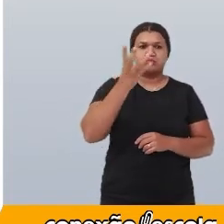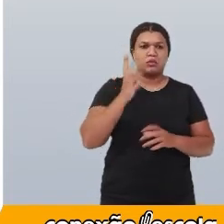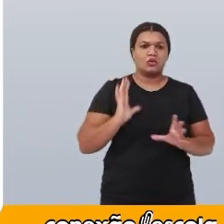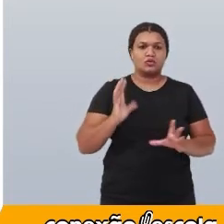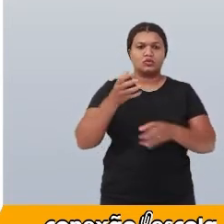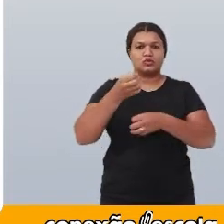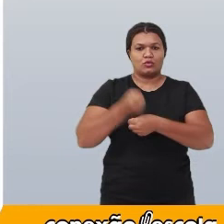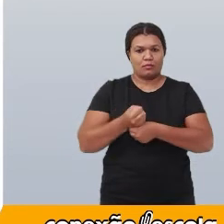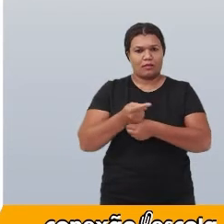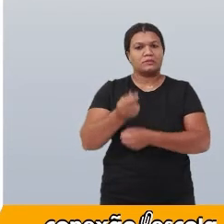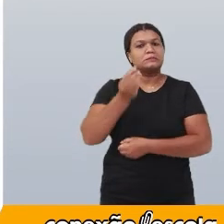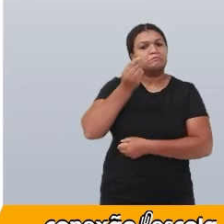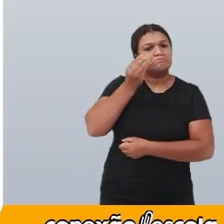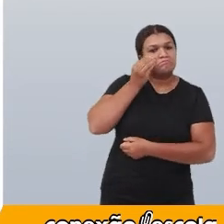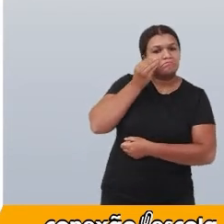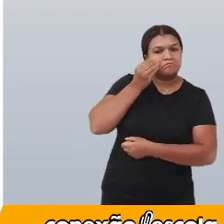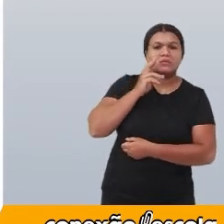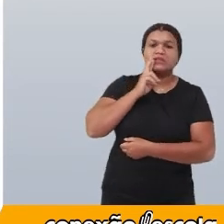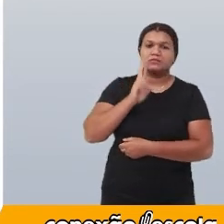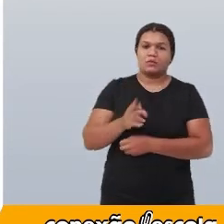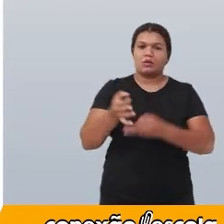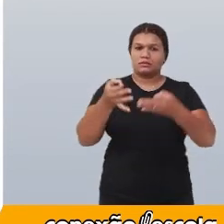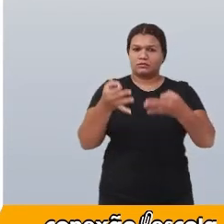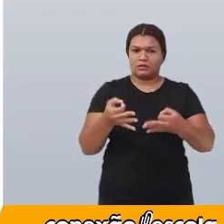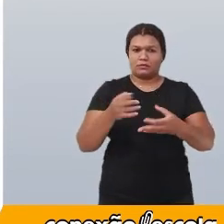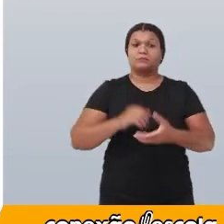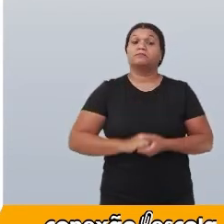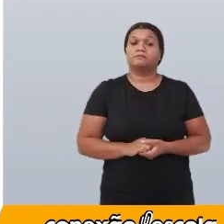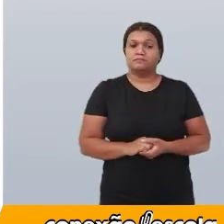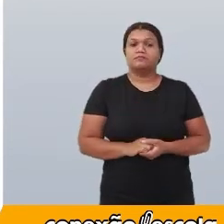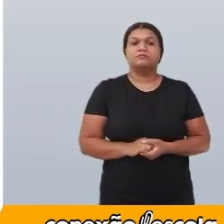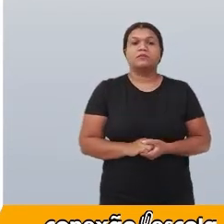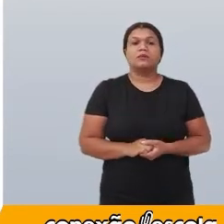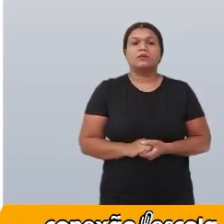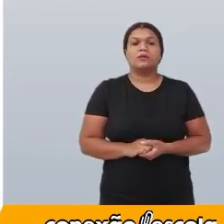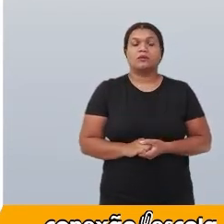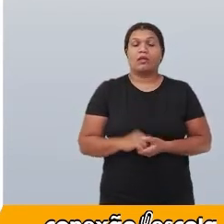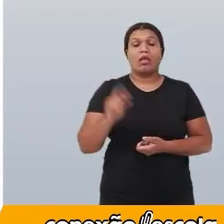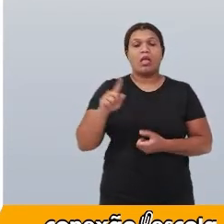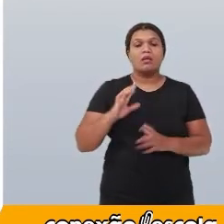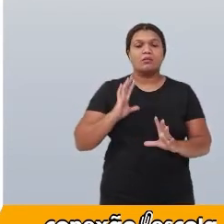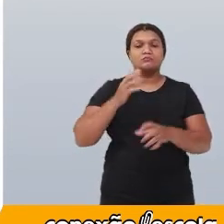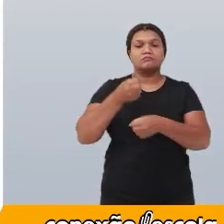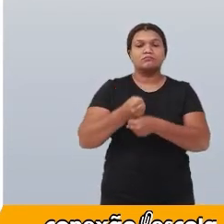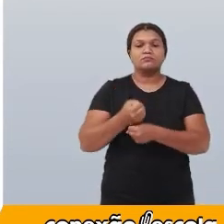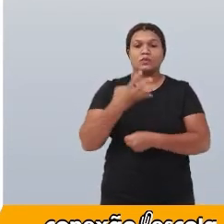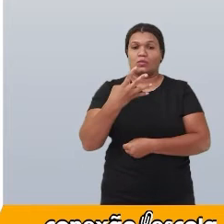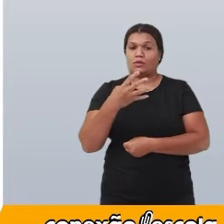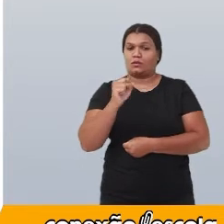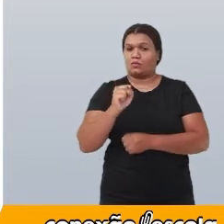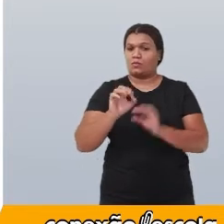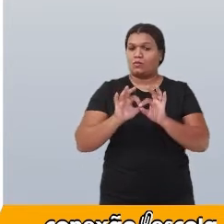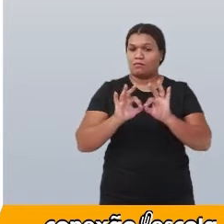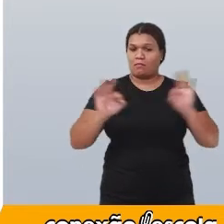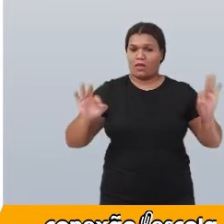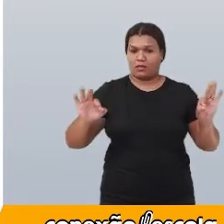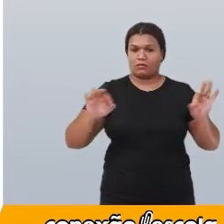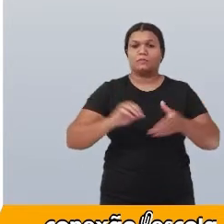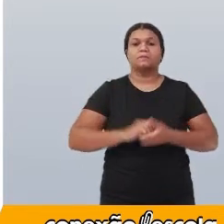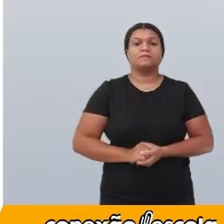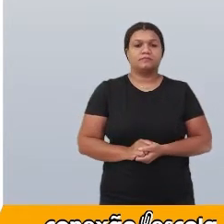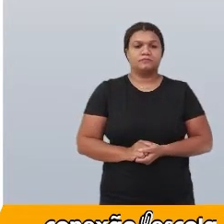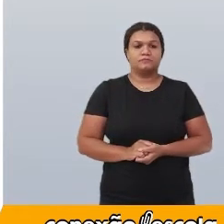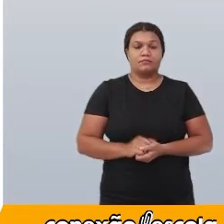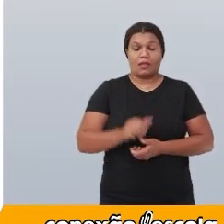somar para conferir a resposta. O nosso perímetro é 48 metros.